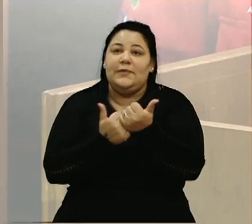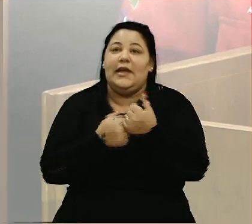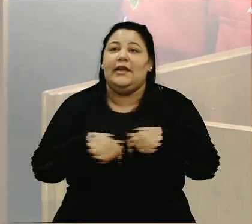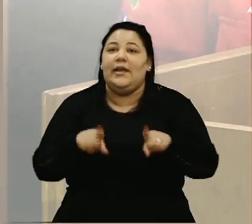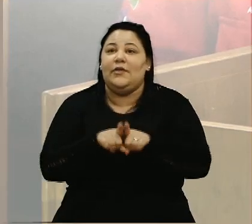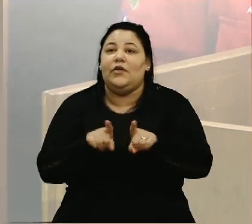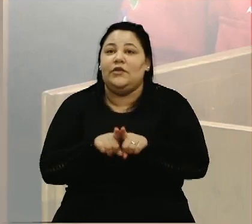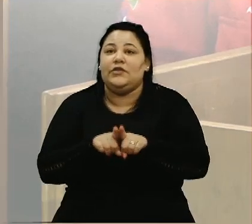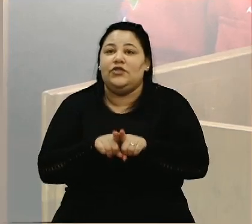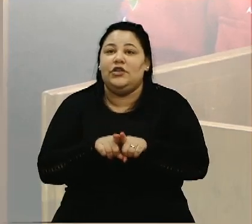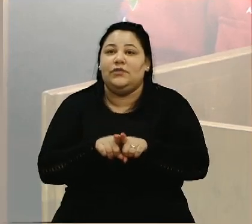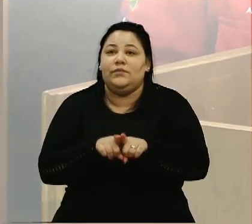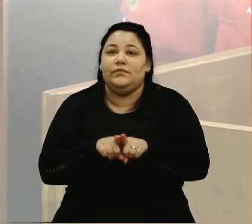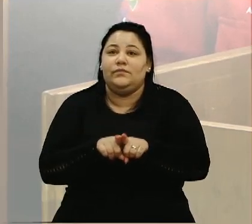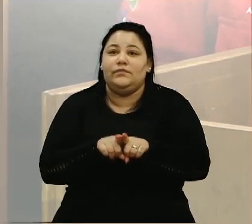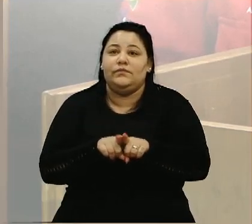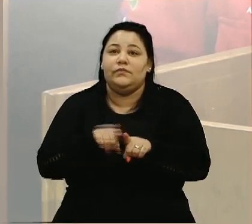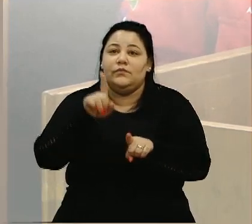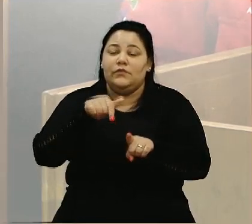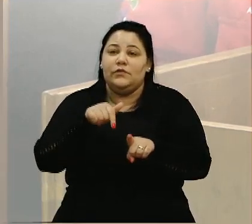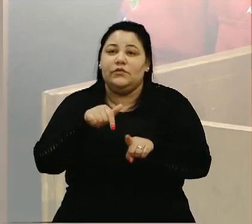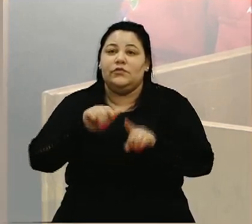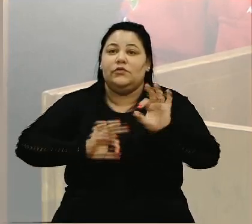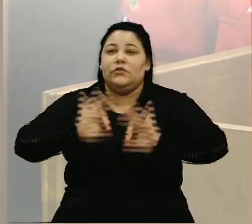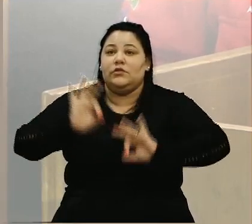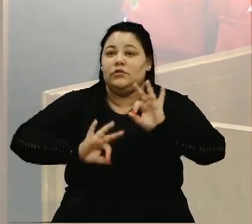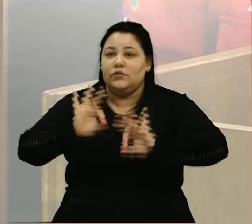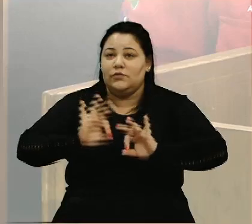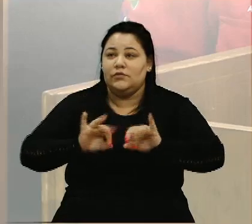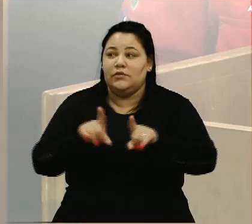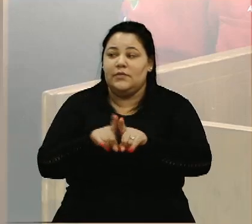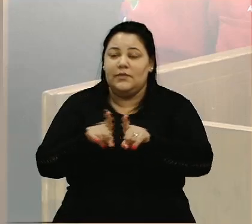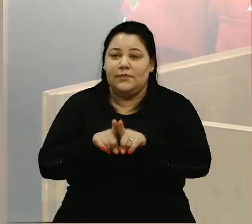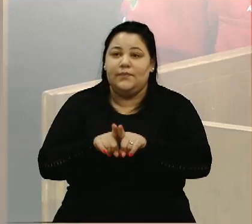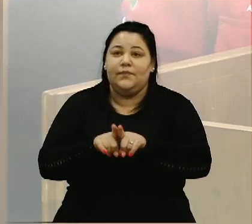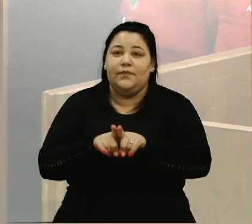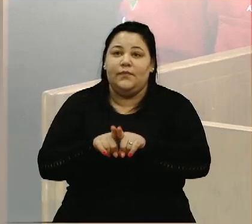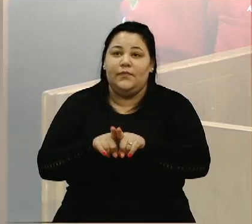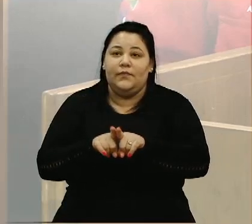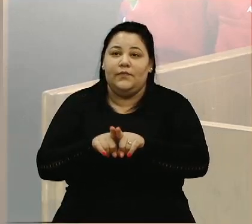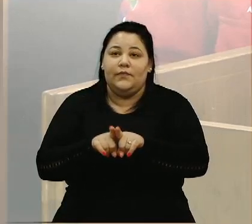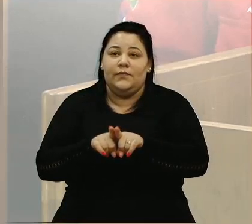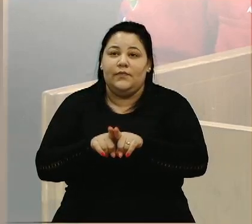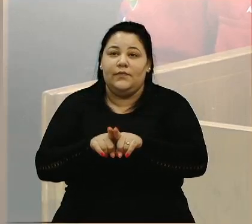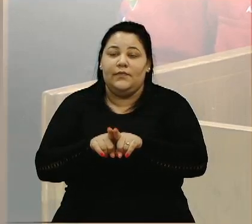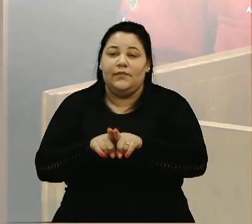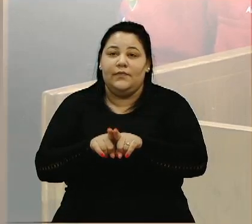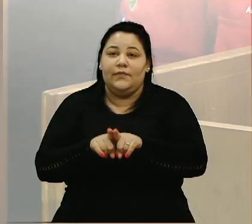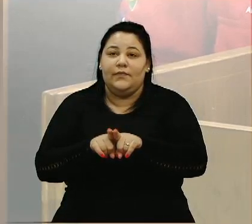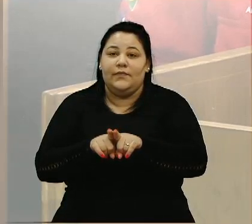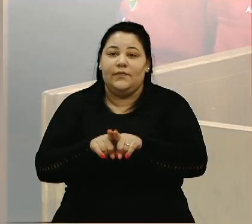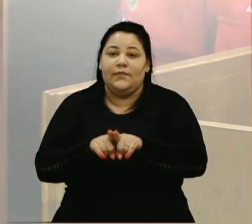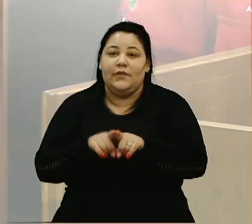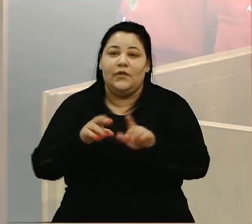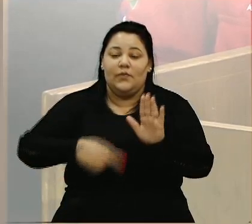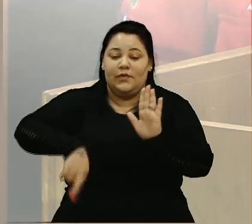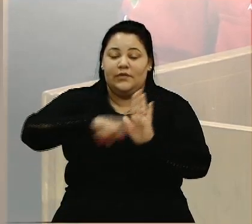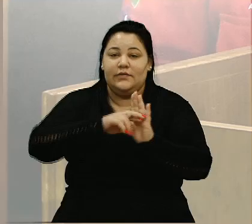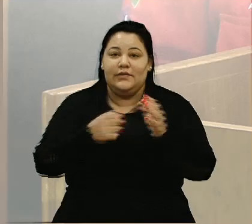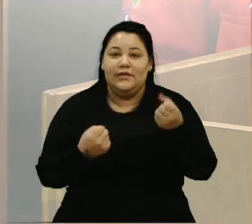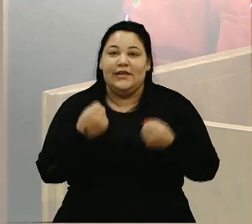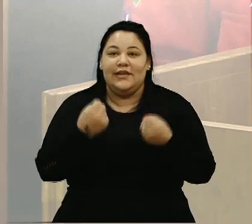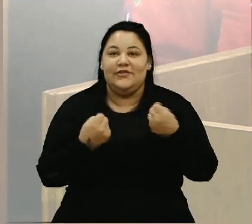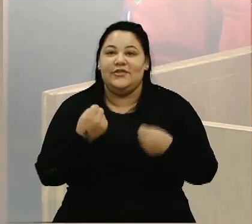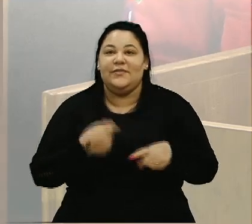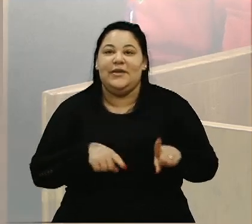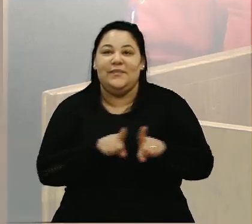ali, a gente tendo ambulância, a gente tendo caminhão de combate a incêndio, resgate veicular, com certeza a gente vai somar muito